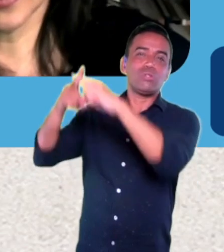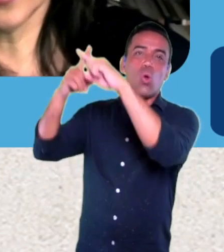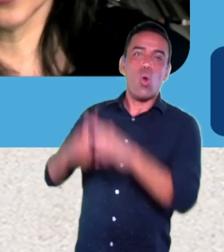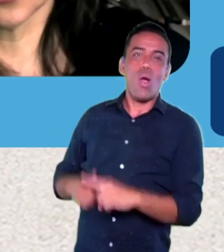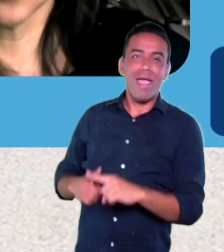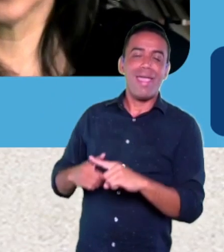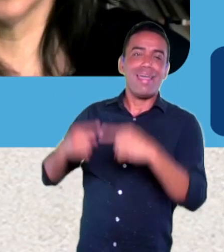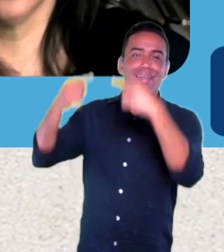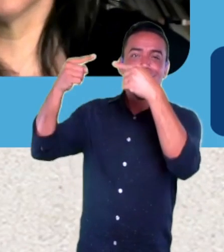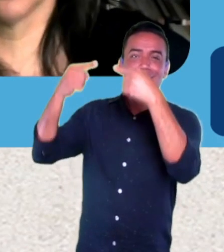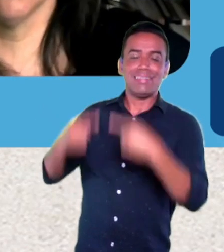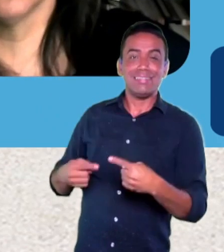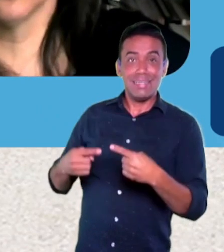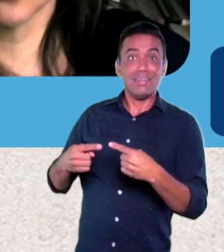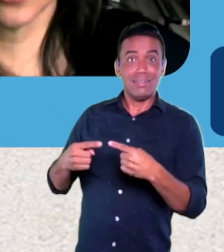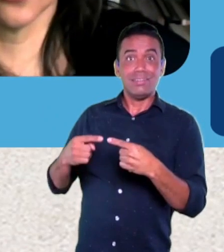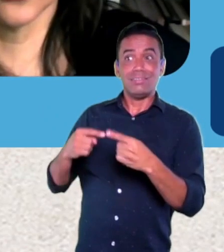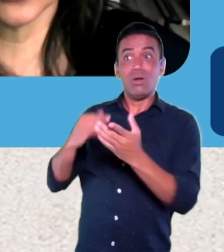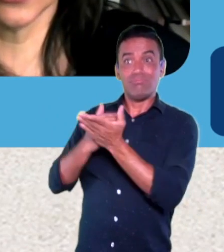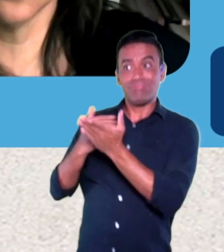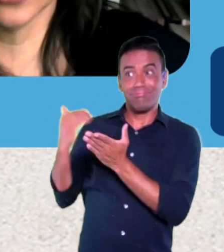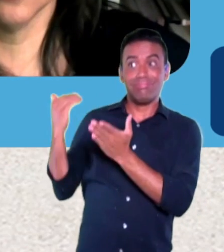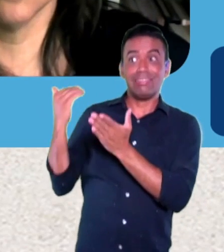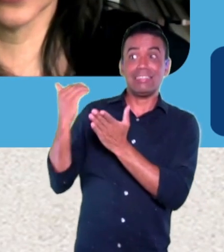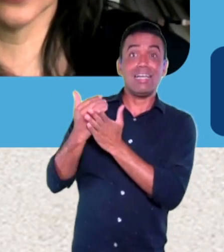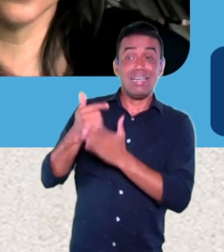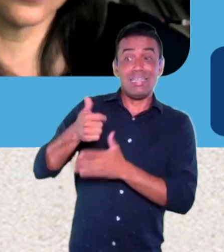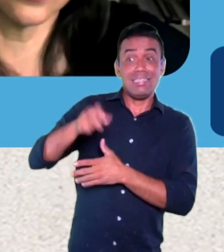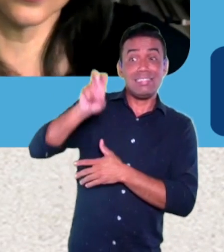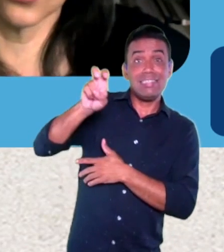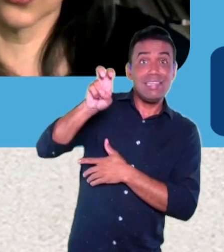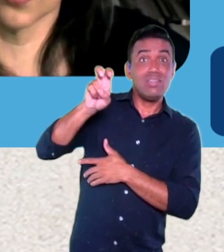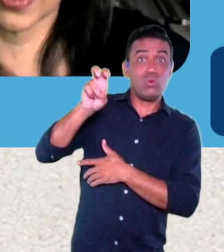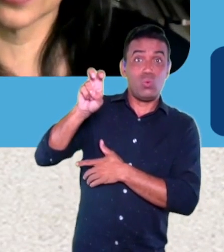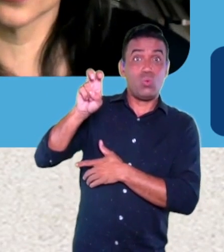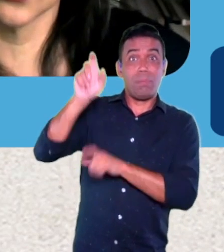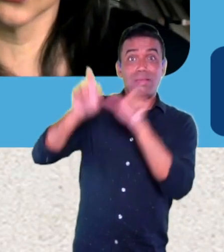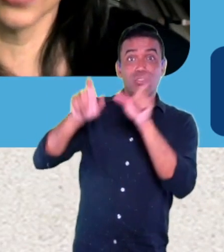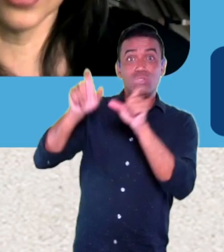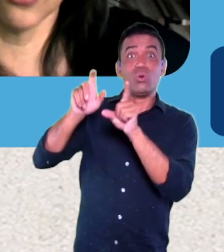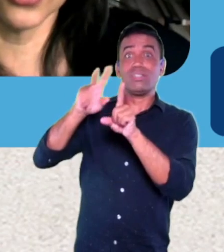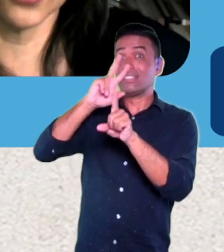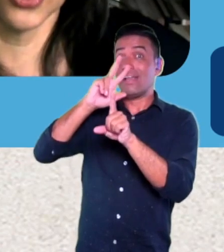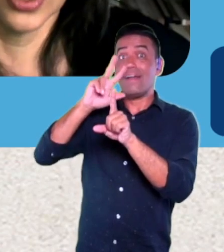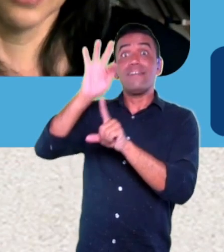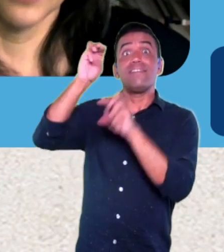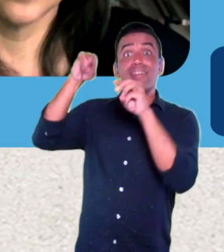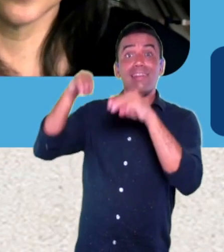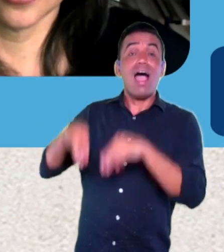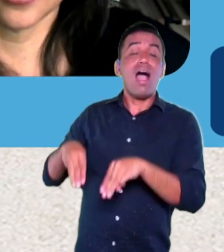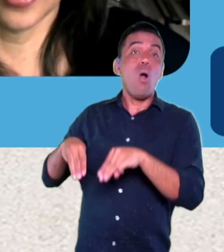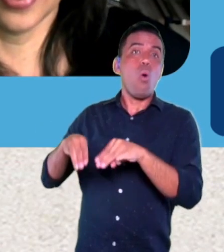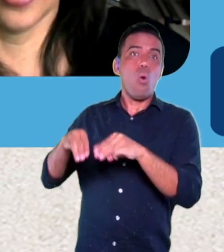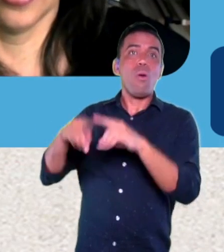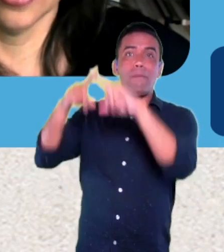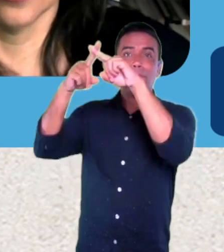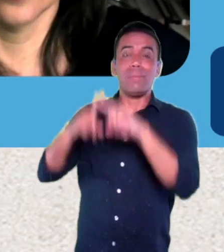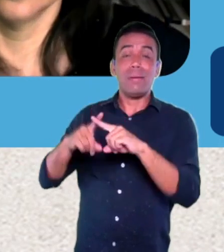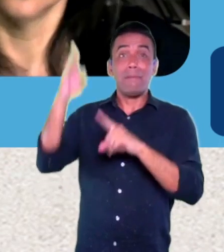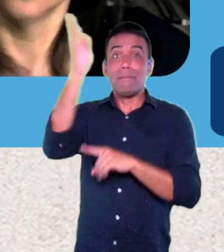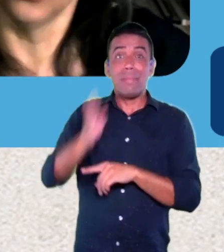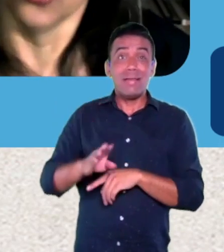difícil chegar ali, já chegar ali já é maravilhoso, chegar nos 5, né, finalistas do Brasil todo é ótimo, mas